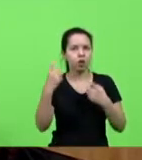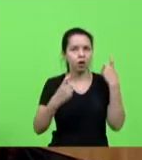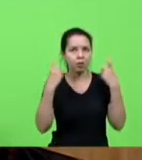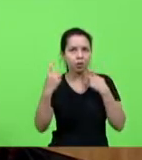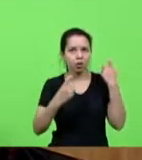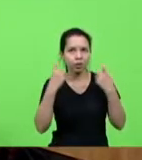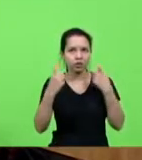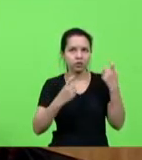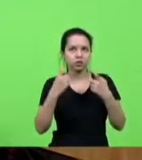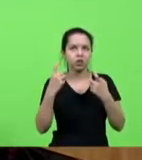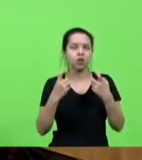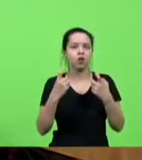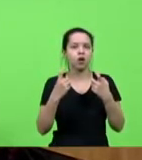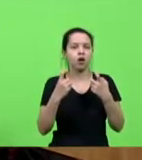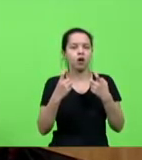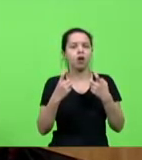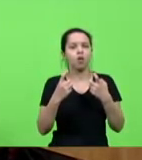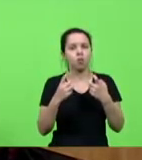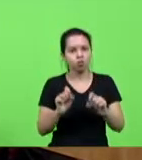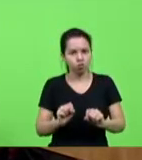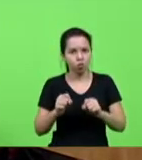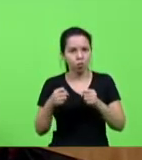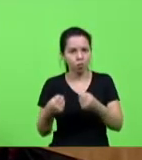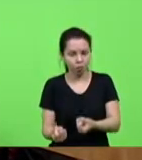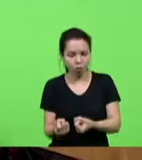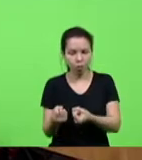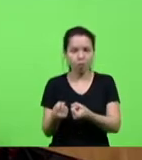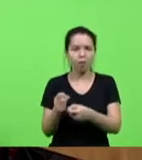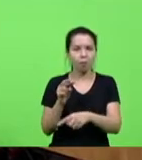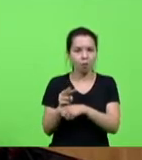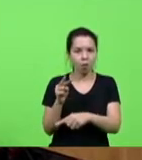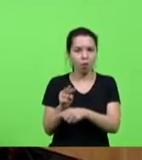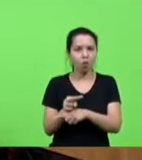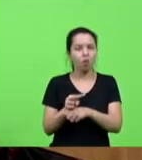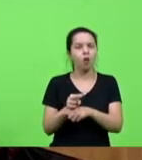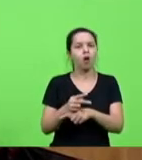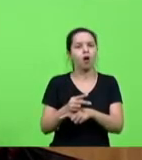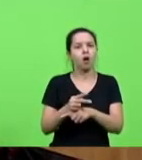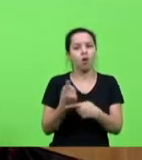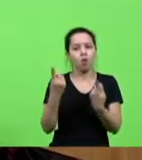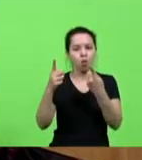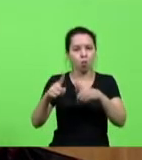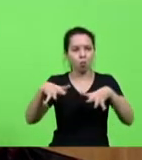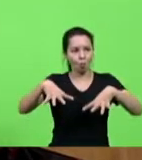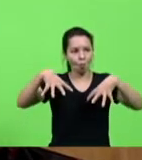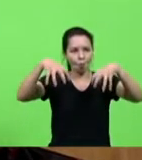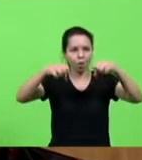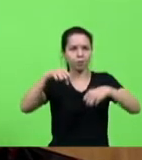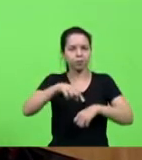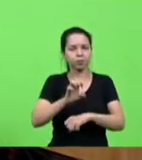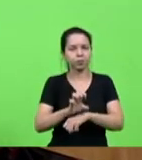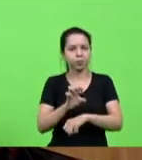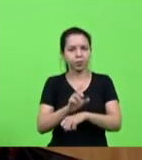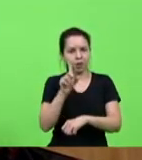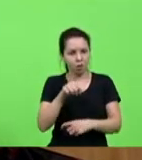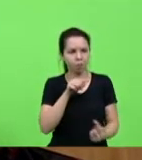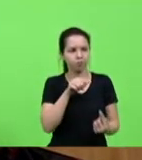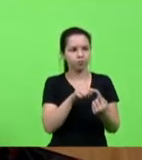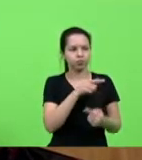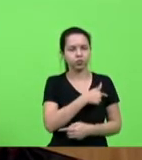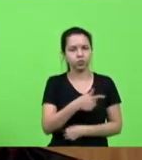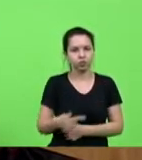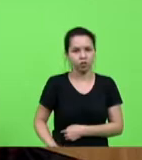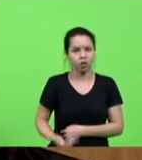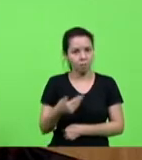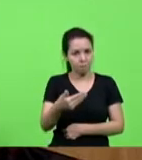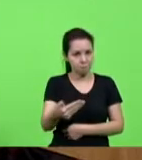de combater de maneira efetiva a estiagem no nosso Estado. Então, essa é a intenção do governo, será um programa